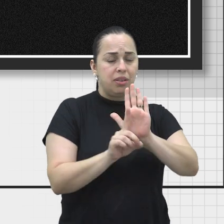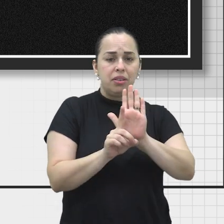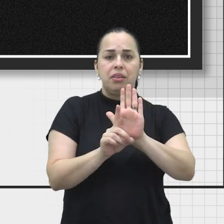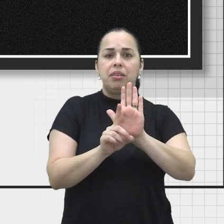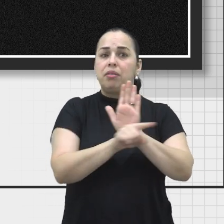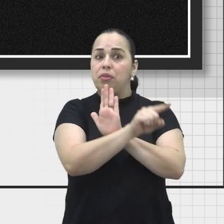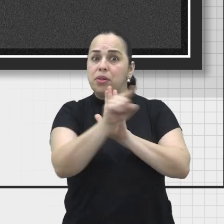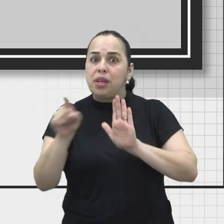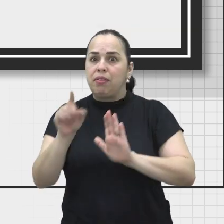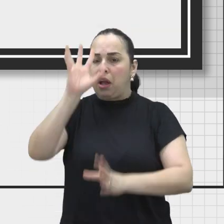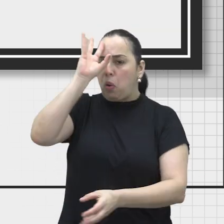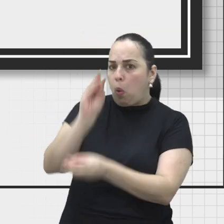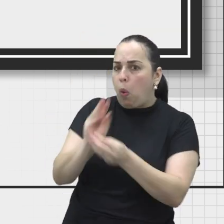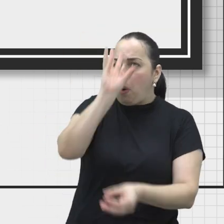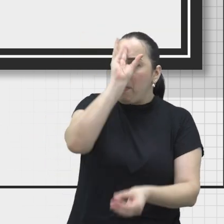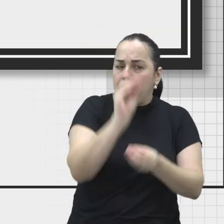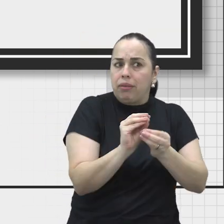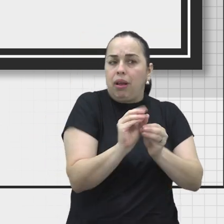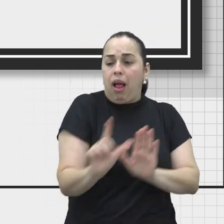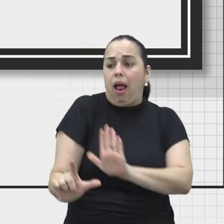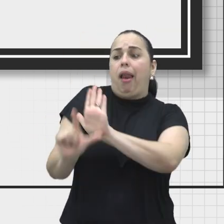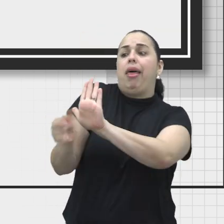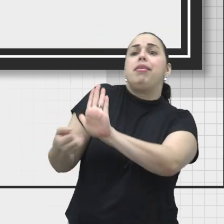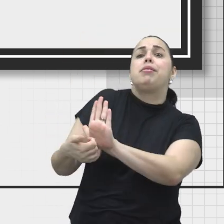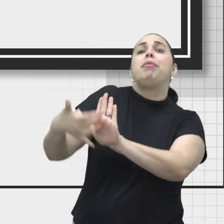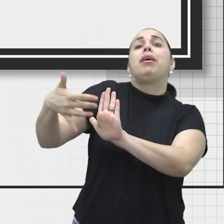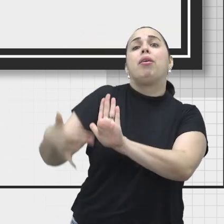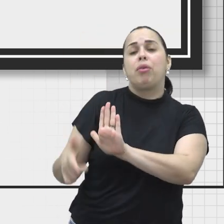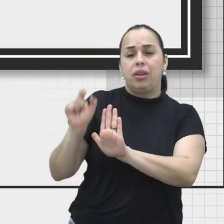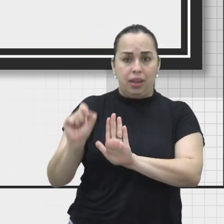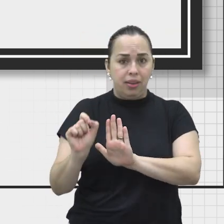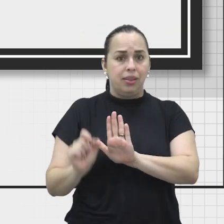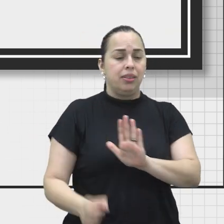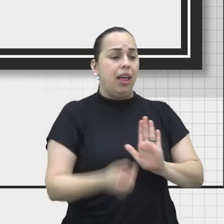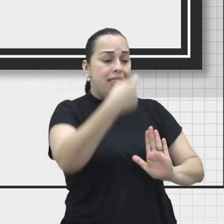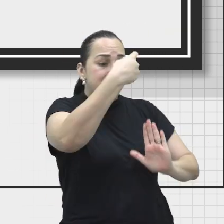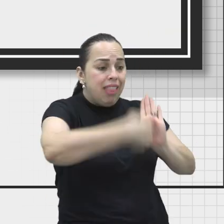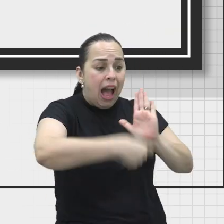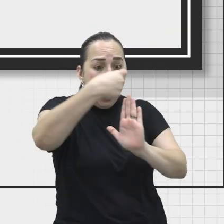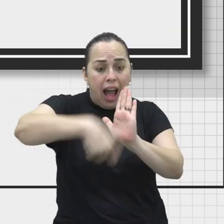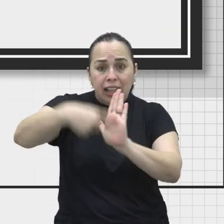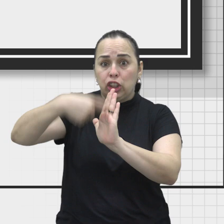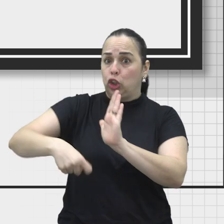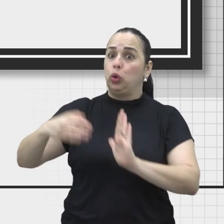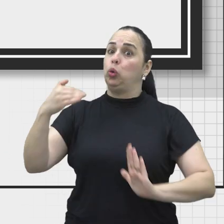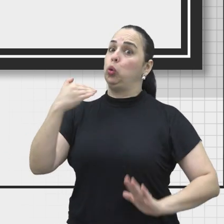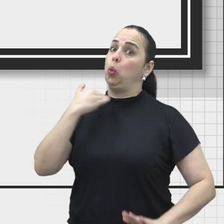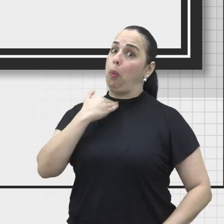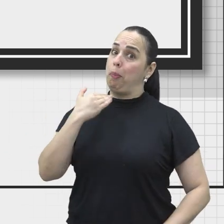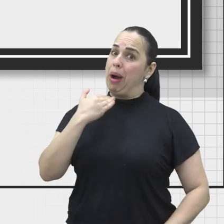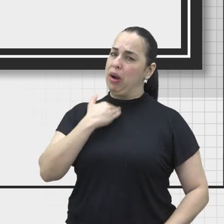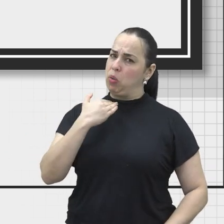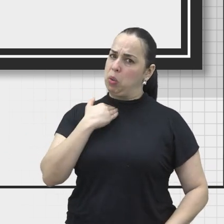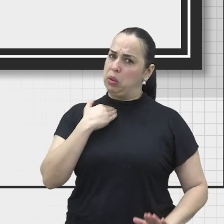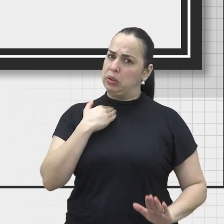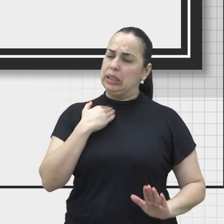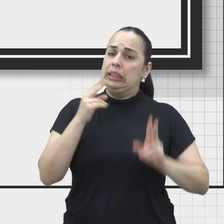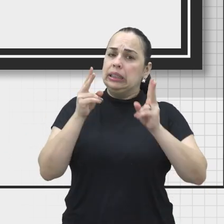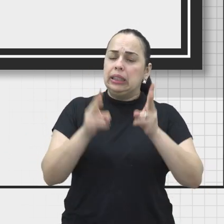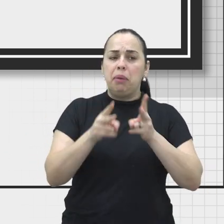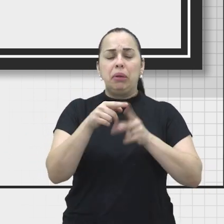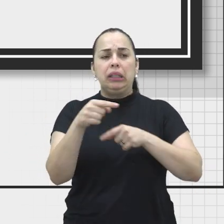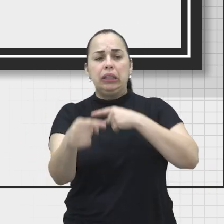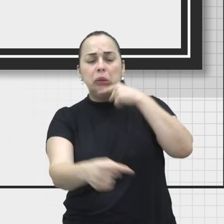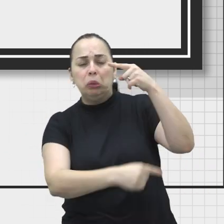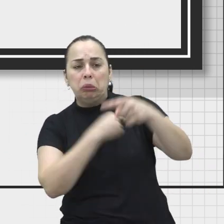de ficar por dentro do que diz a lei. E a cobrança de taxas e multas por parte de instituições bancárias